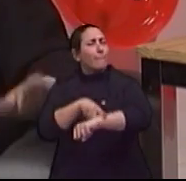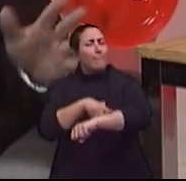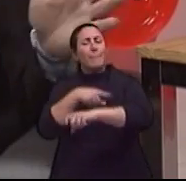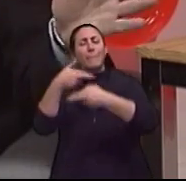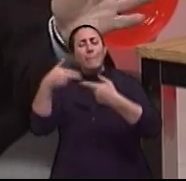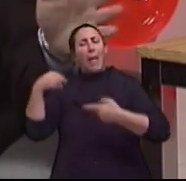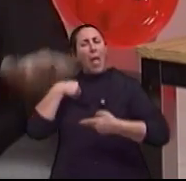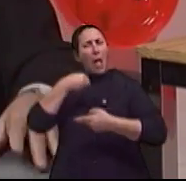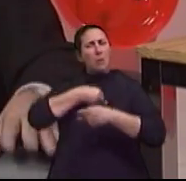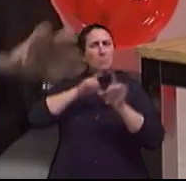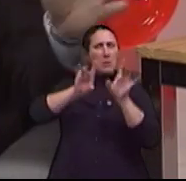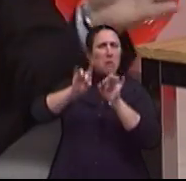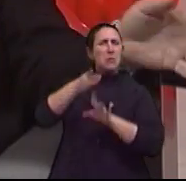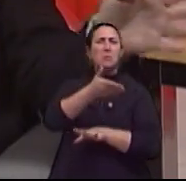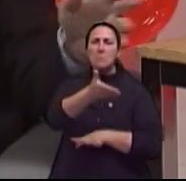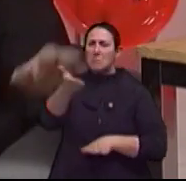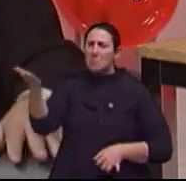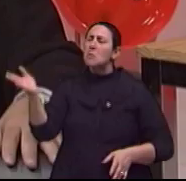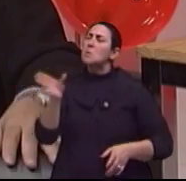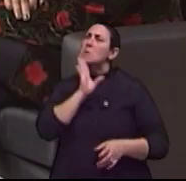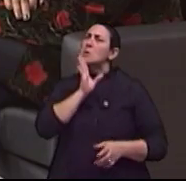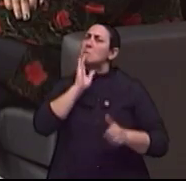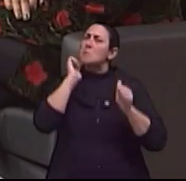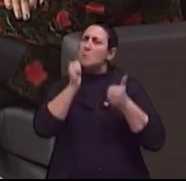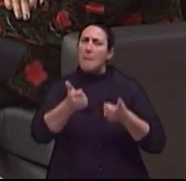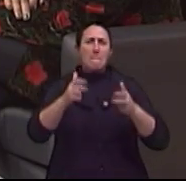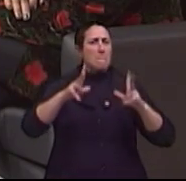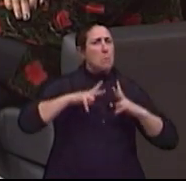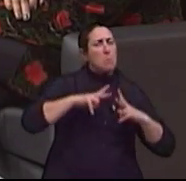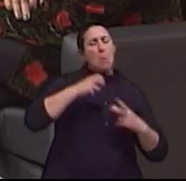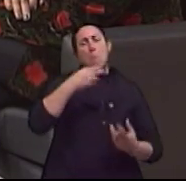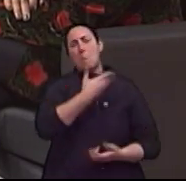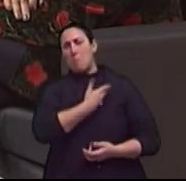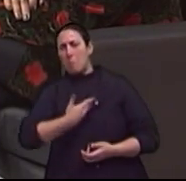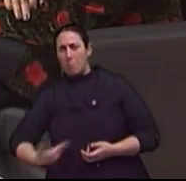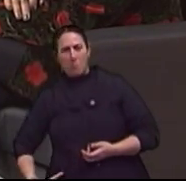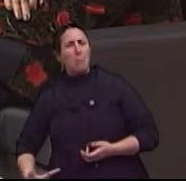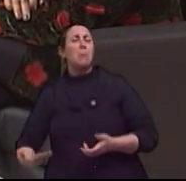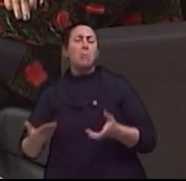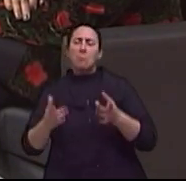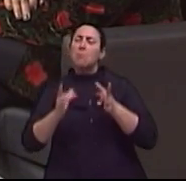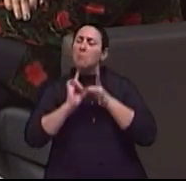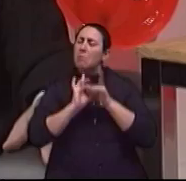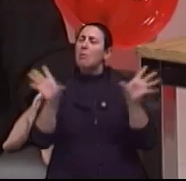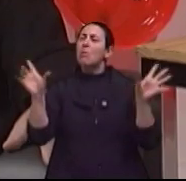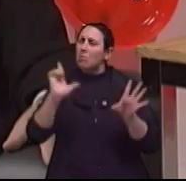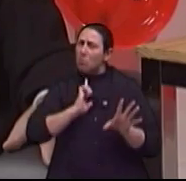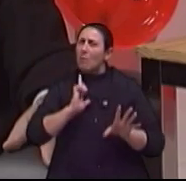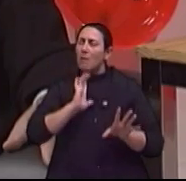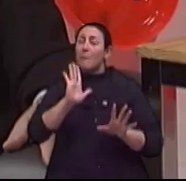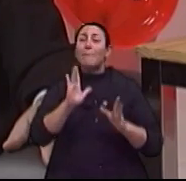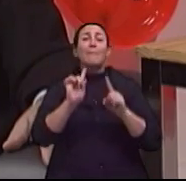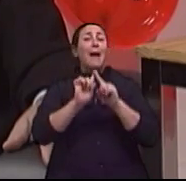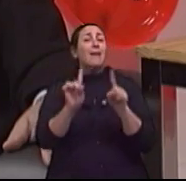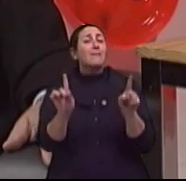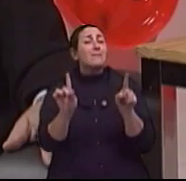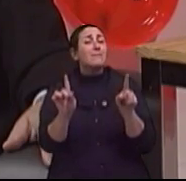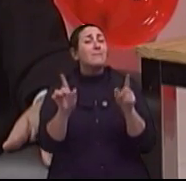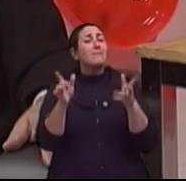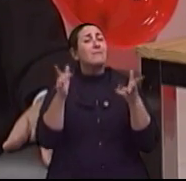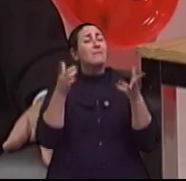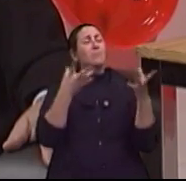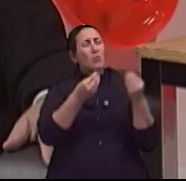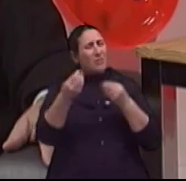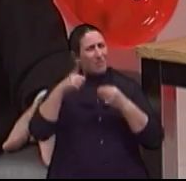formação em todas as redes pública ou privada então assim o chamamento tá iniciando uma queda de fusa de